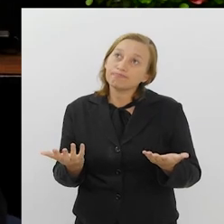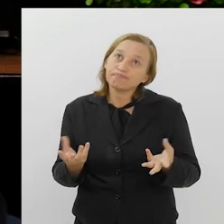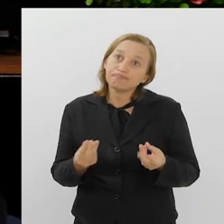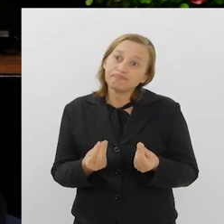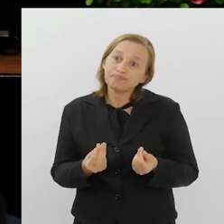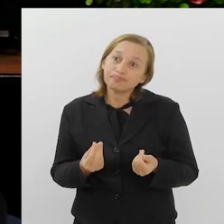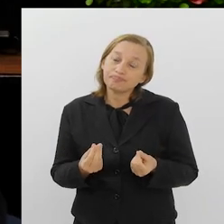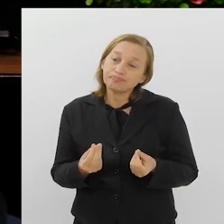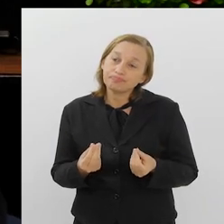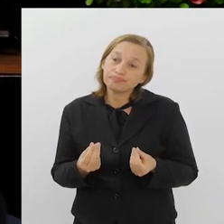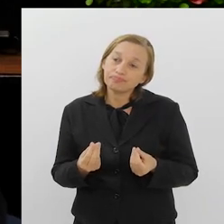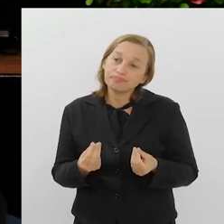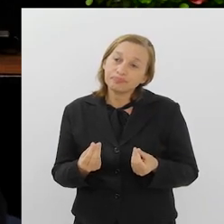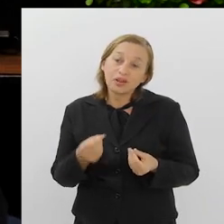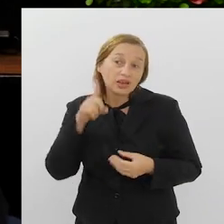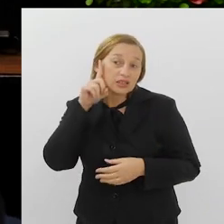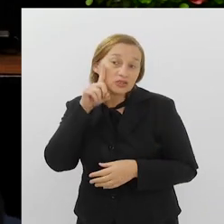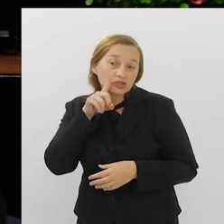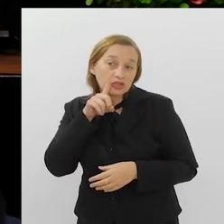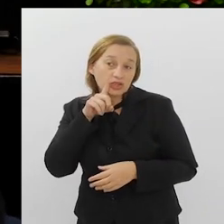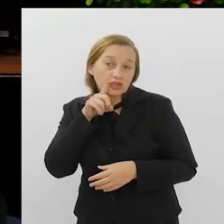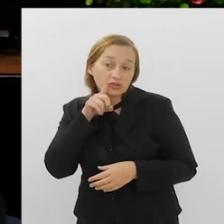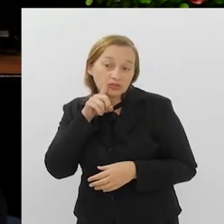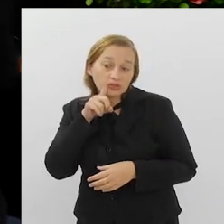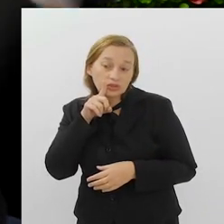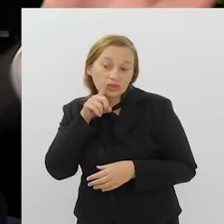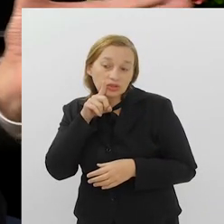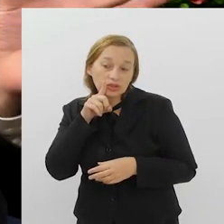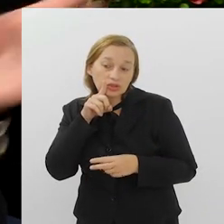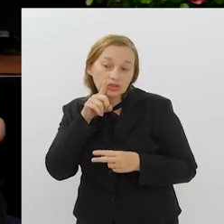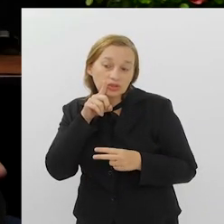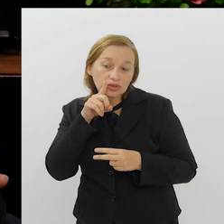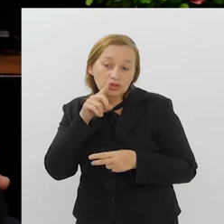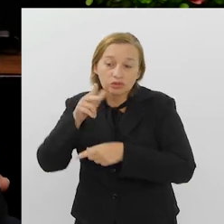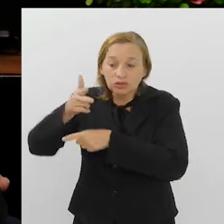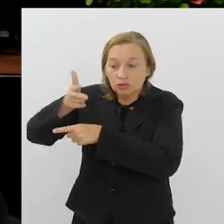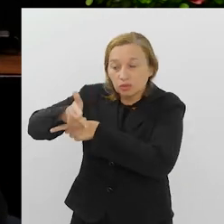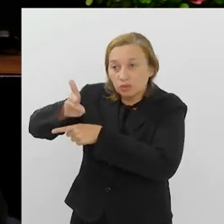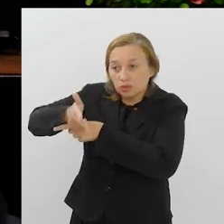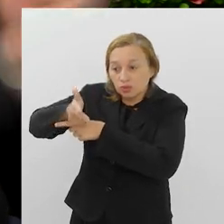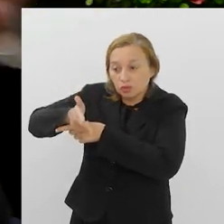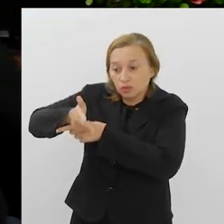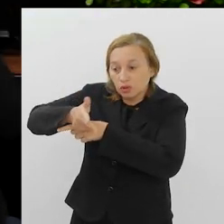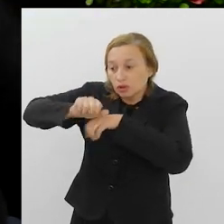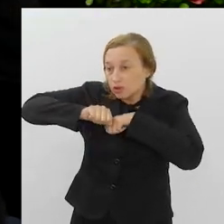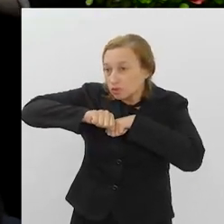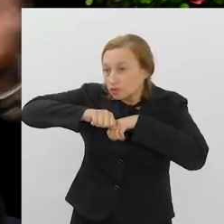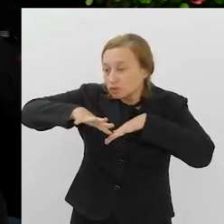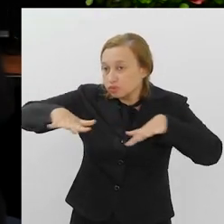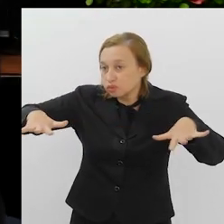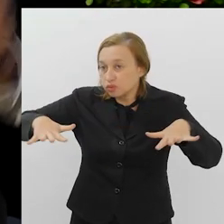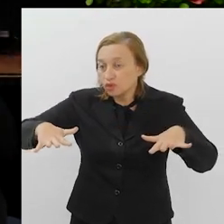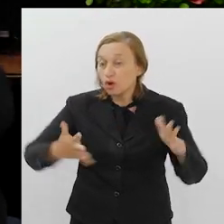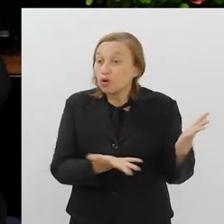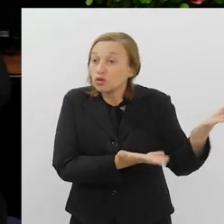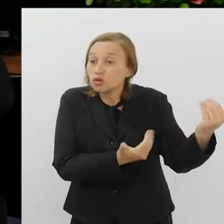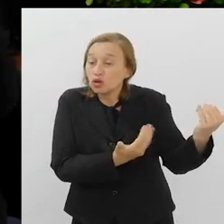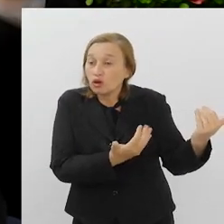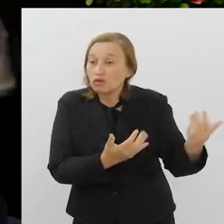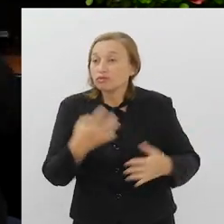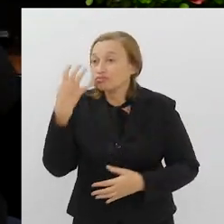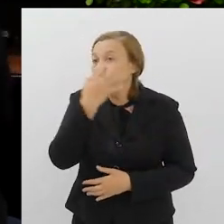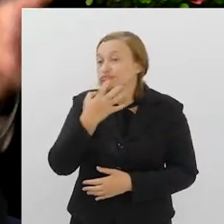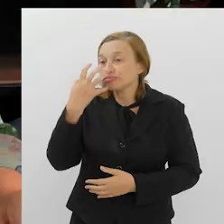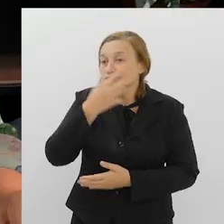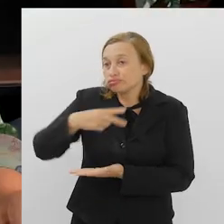que eh será feito nos Estados Unidos vai ser transmitido onde os jovens aqui vão cantar as músicas